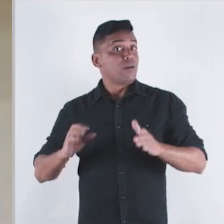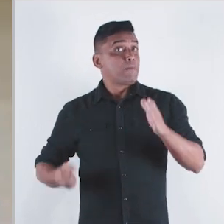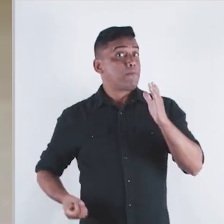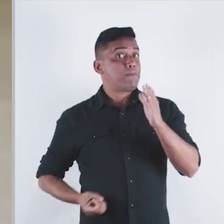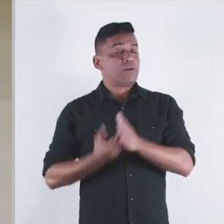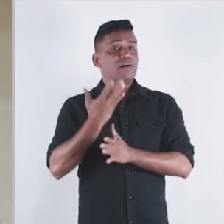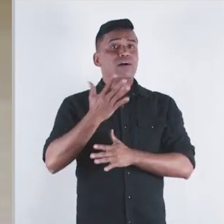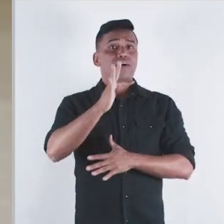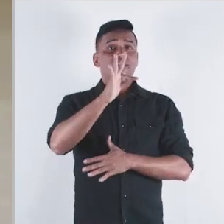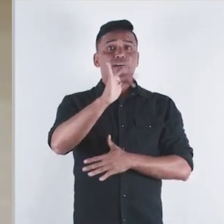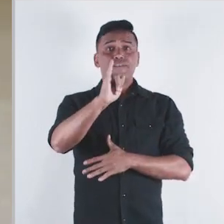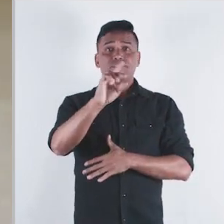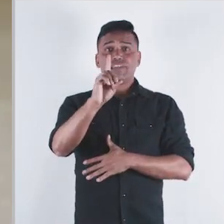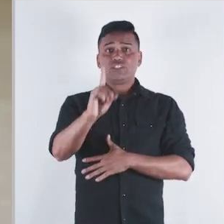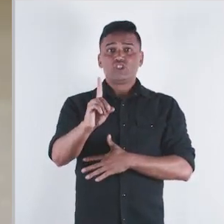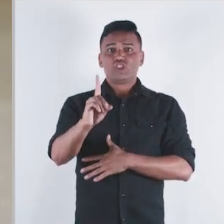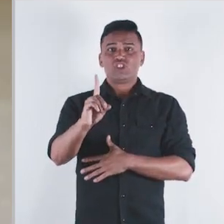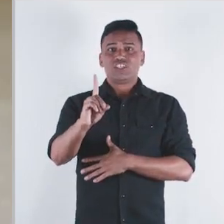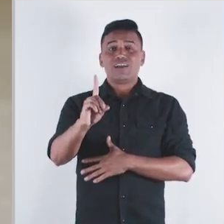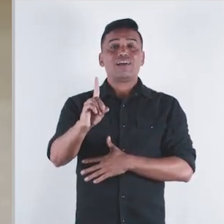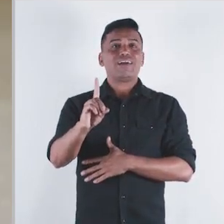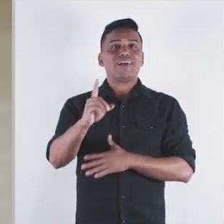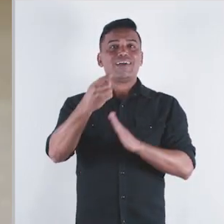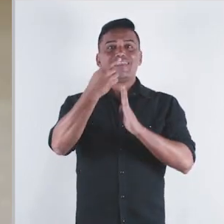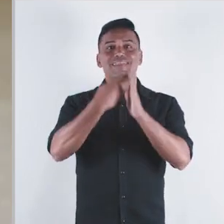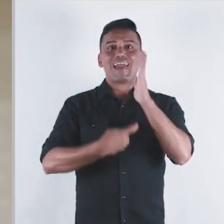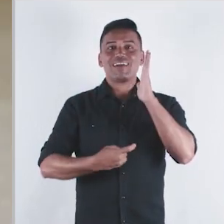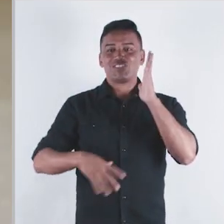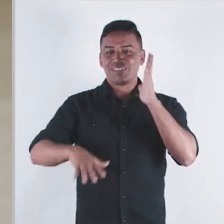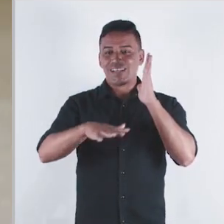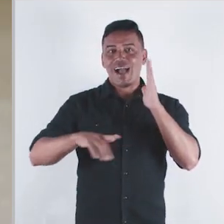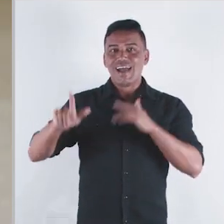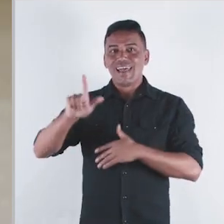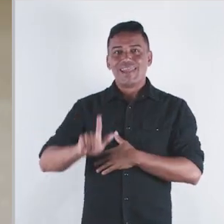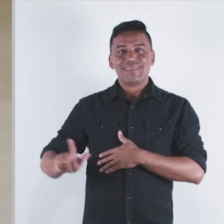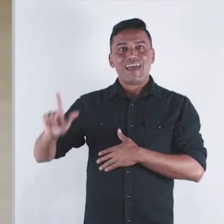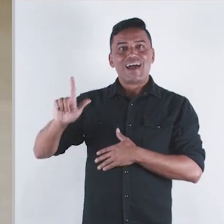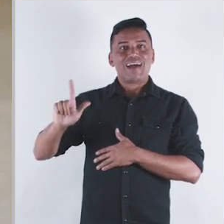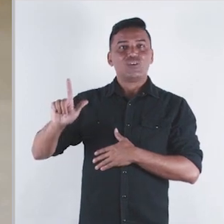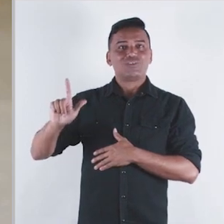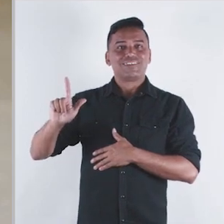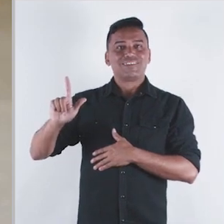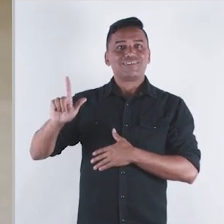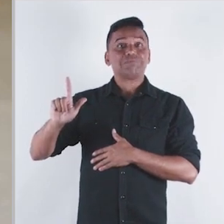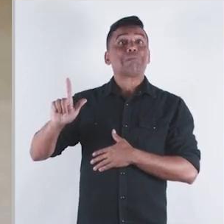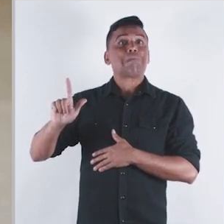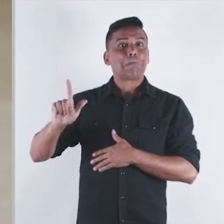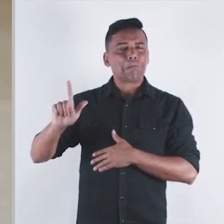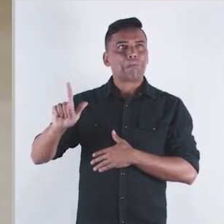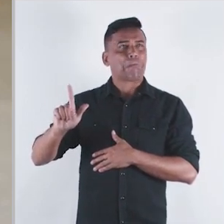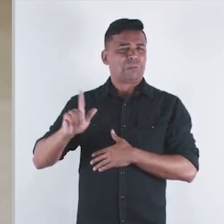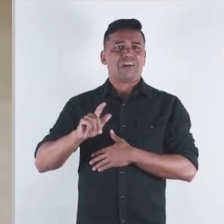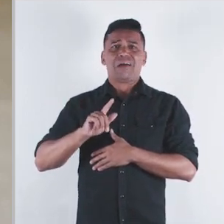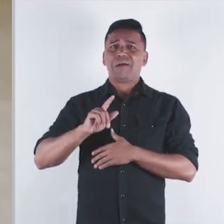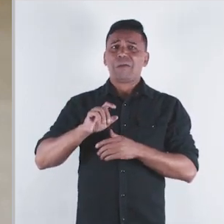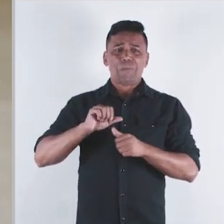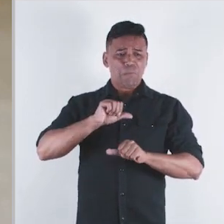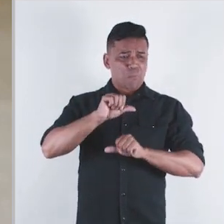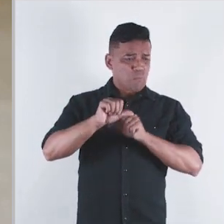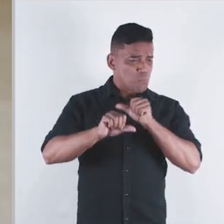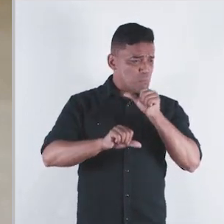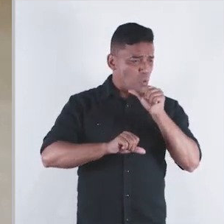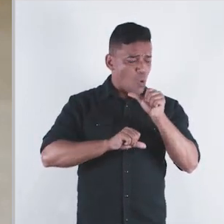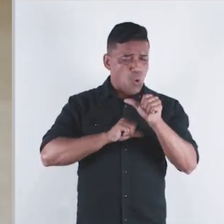feed um texto literário, né? Isso desestabiliza a lógica